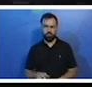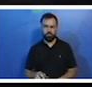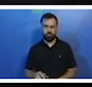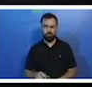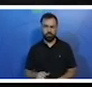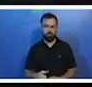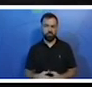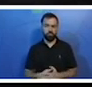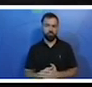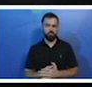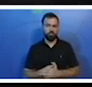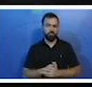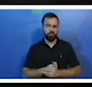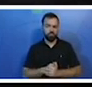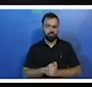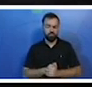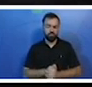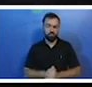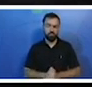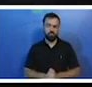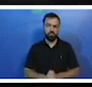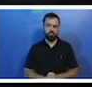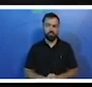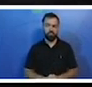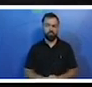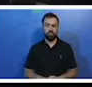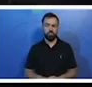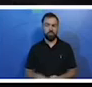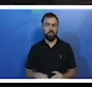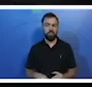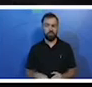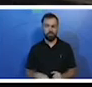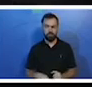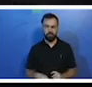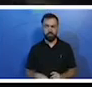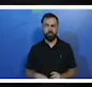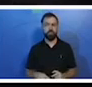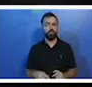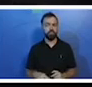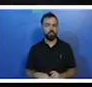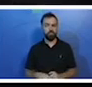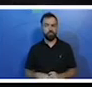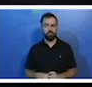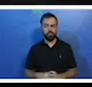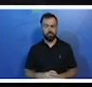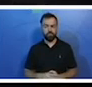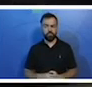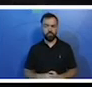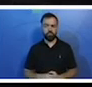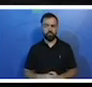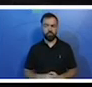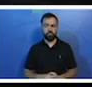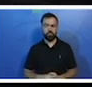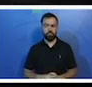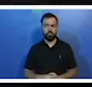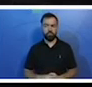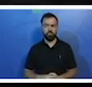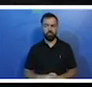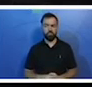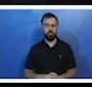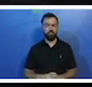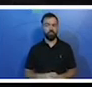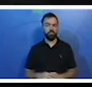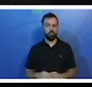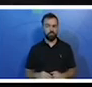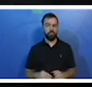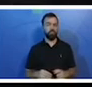qualidade essencial para uma boa prática, ela já é legal já para você fazer esse tipo de exercício. Então, a manutenção ela